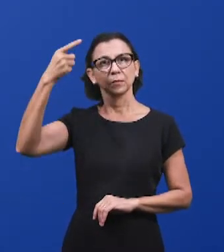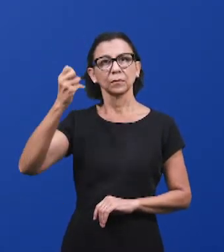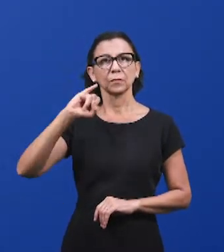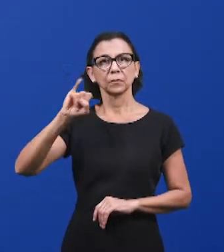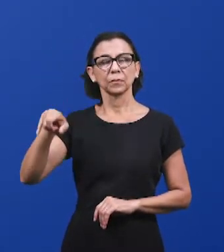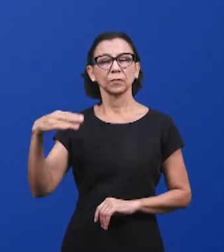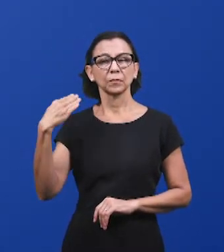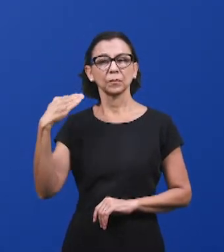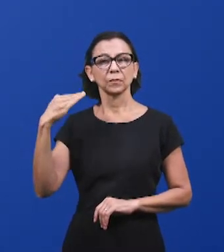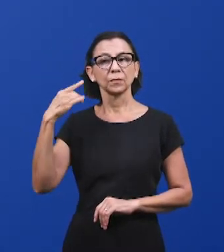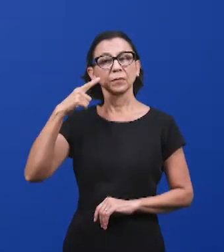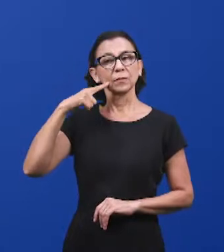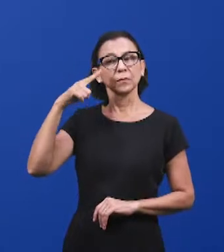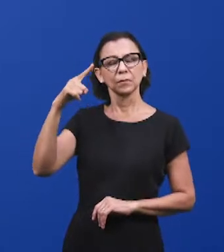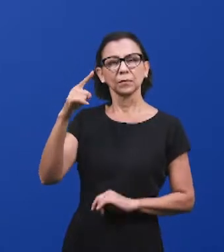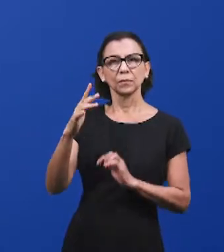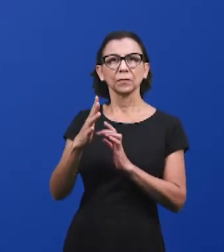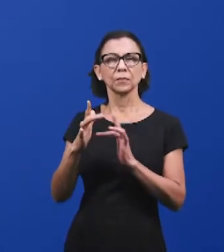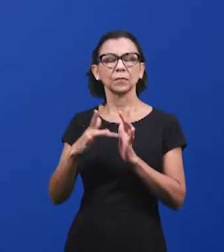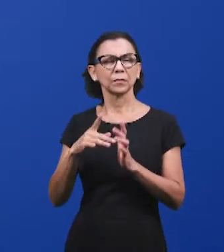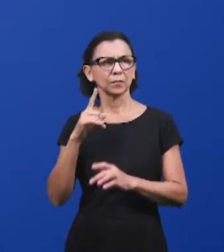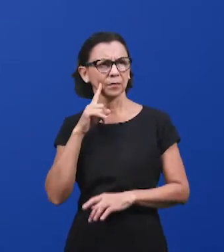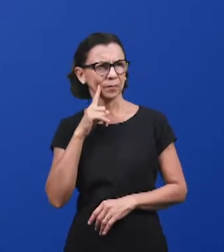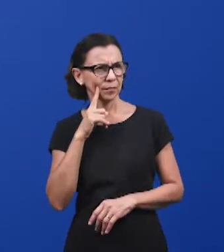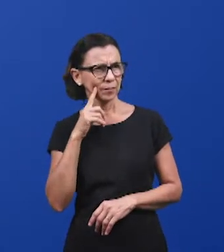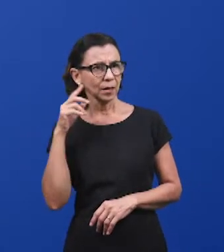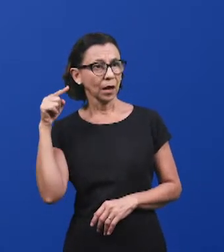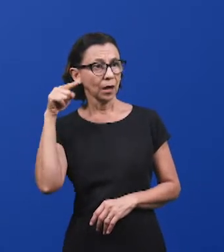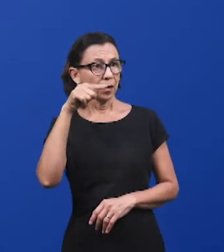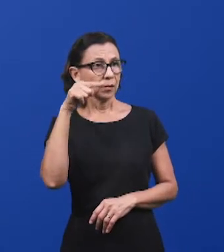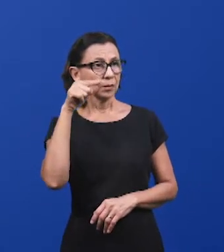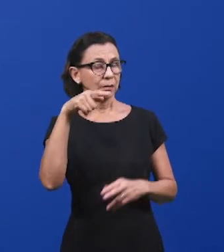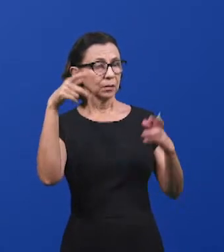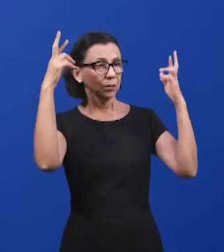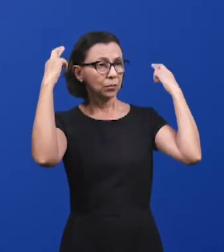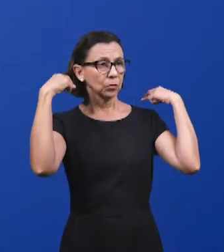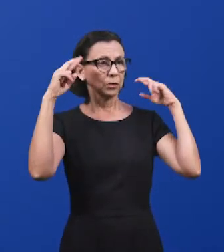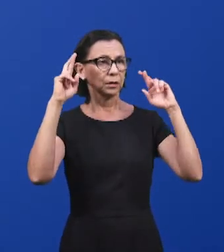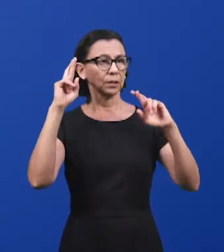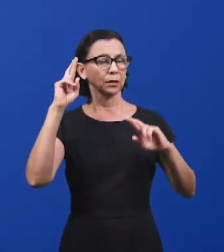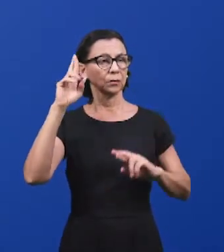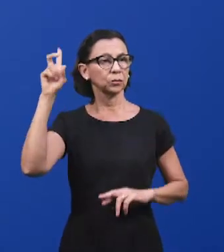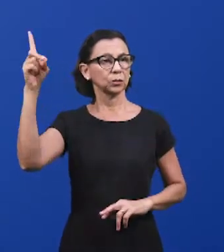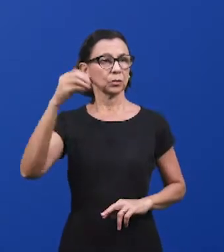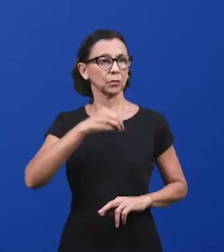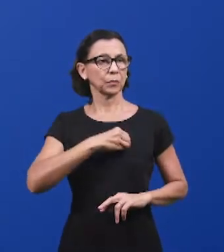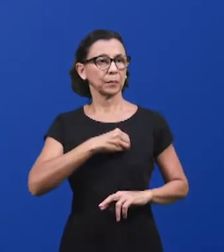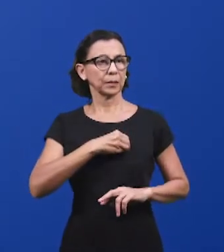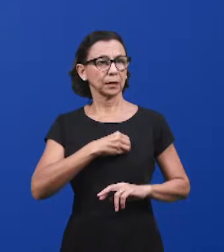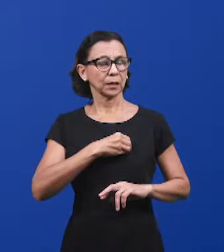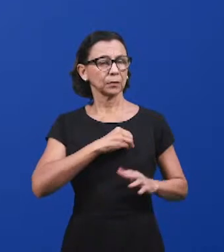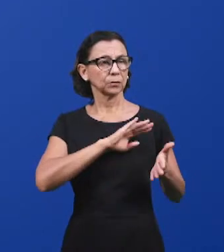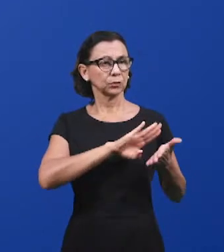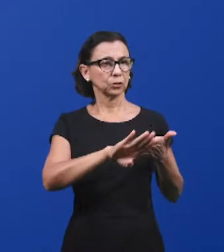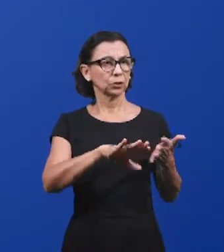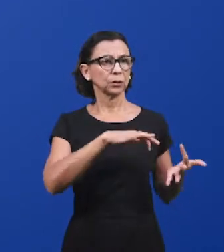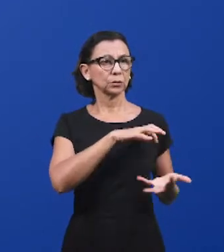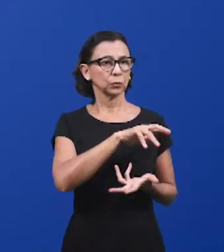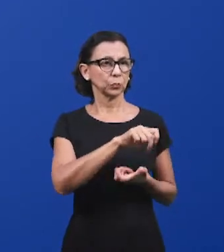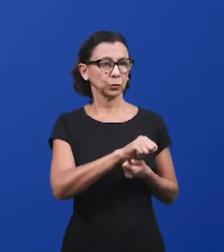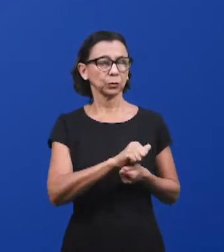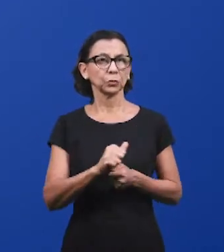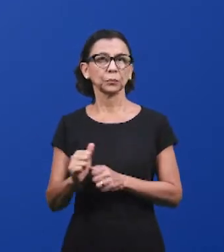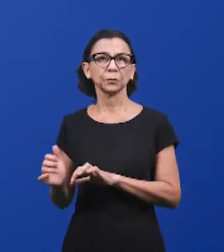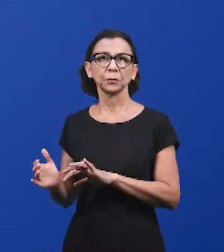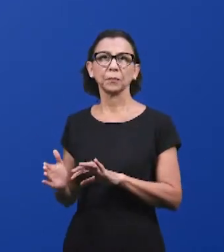a Jesus, que vinha para ele e disse, eis o Cordeiro de Deus, que tira o pecado do mundo. A paz do Senhor Jesus. A